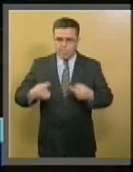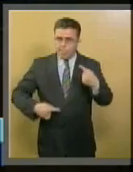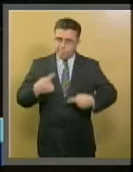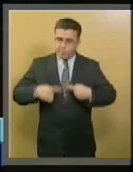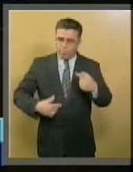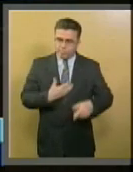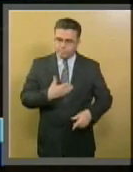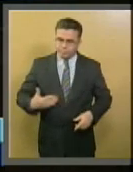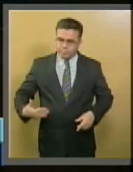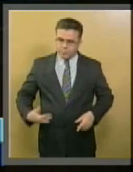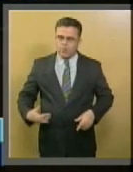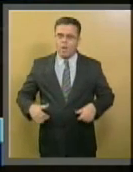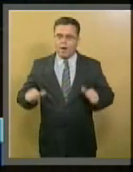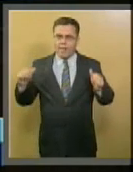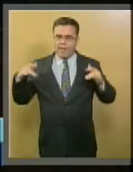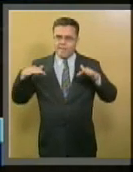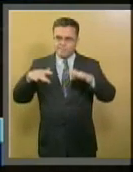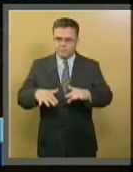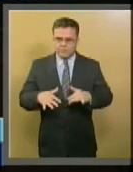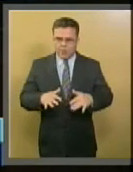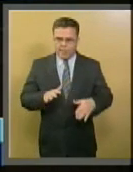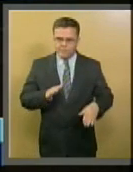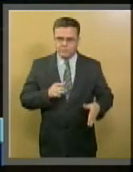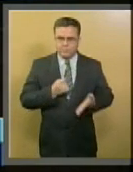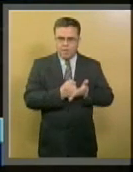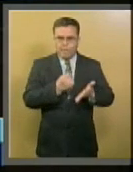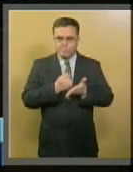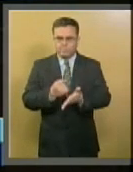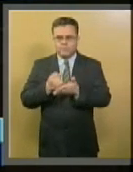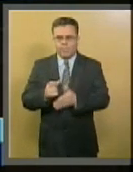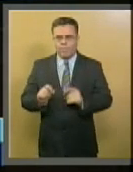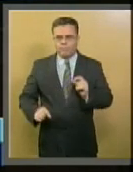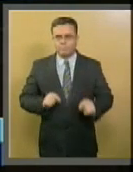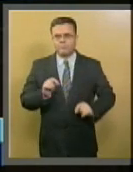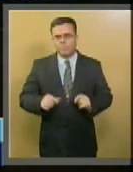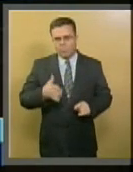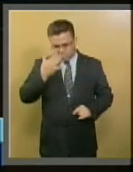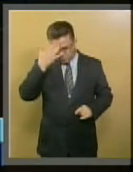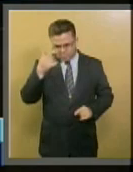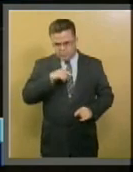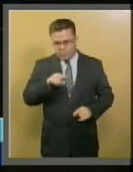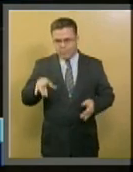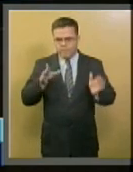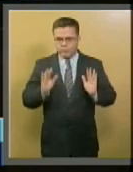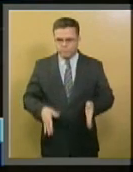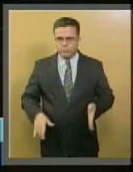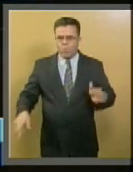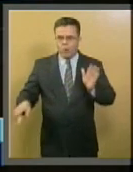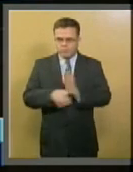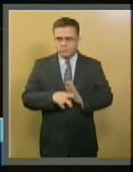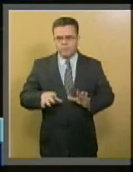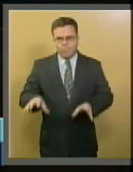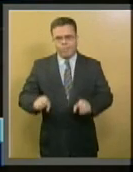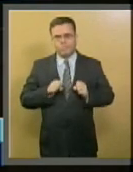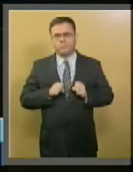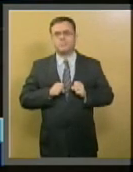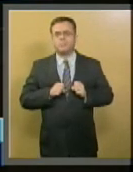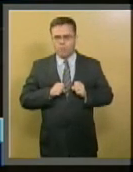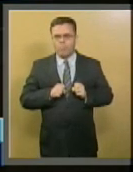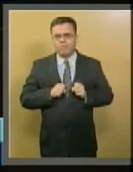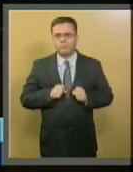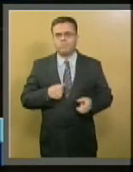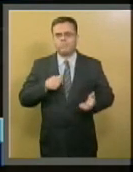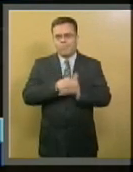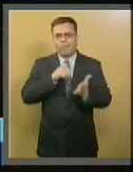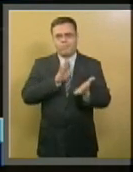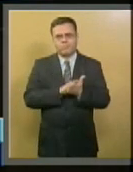pública, chamou a população e promovendo a microchipagem. Porque eles sabem que uma vez microchipados, pegou esse animal na rua, pode gerar multa